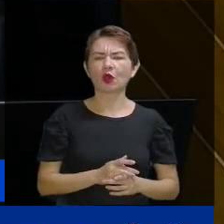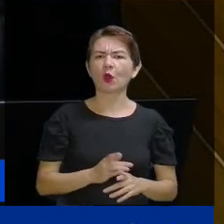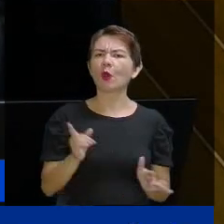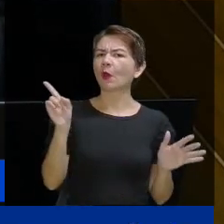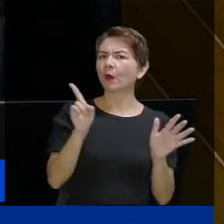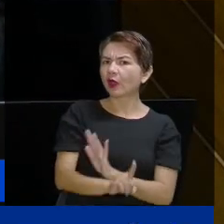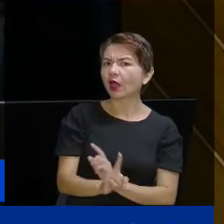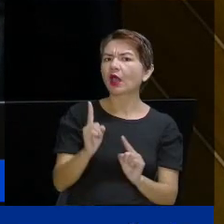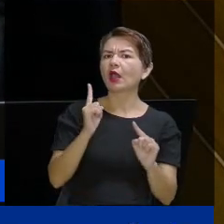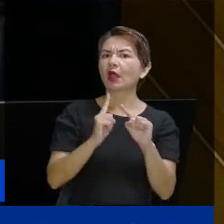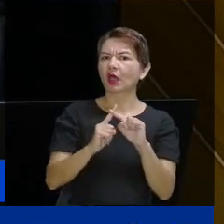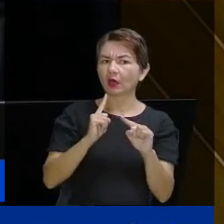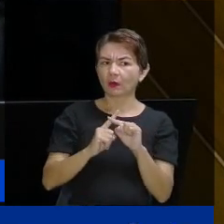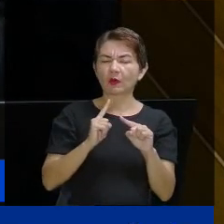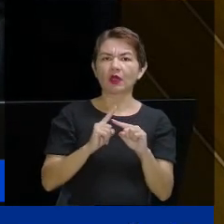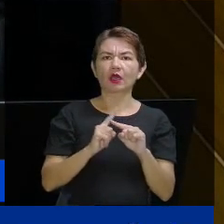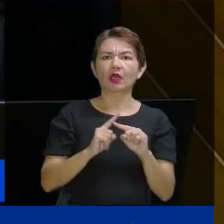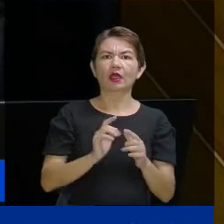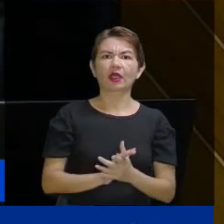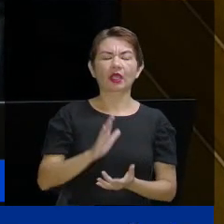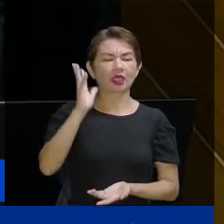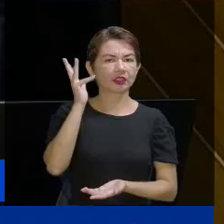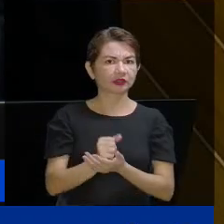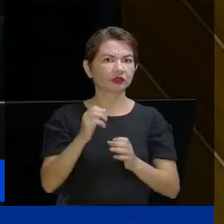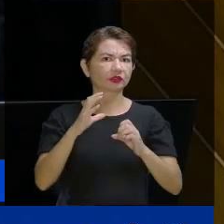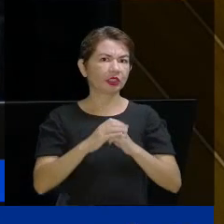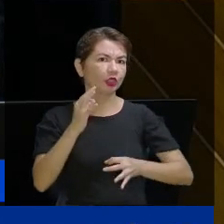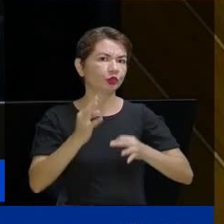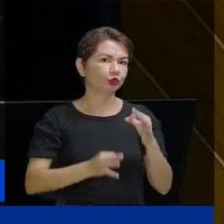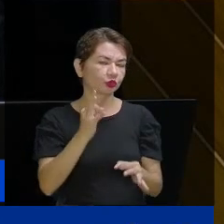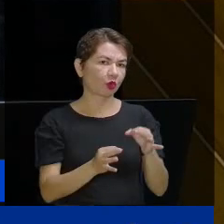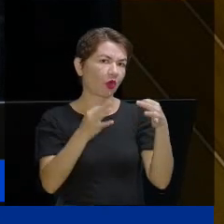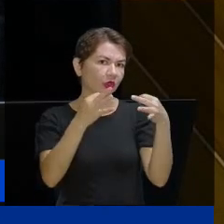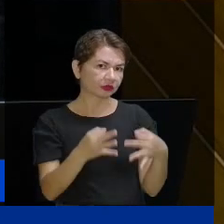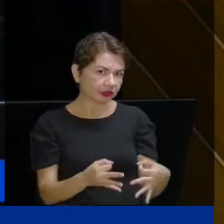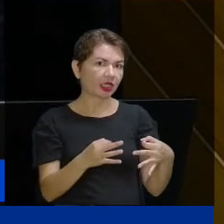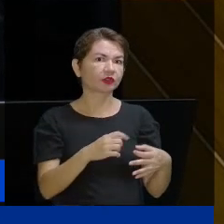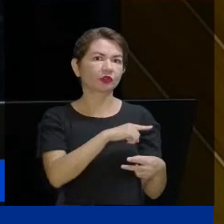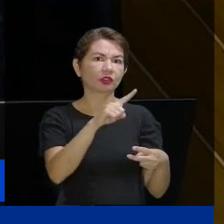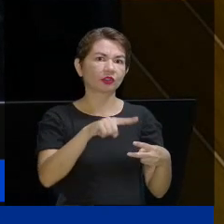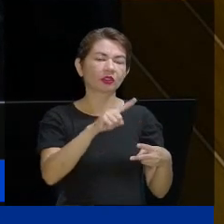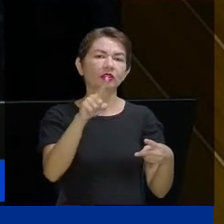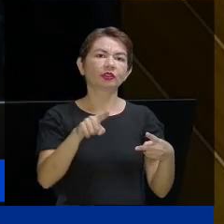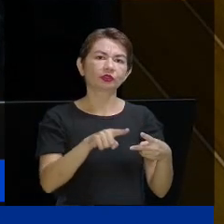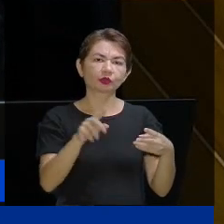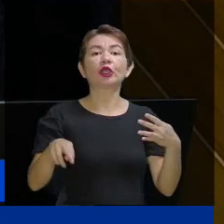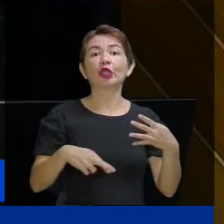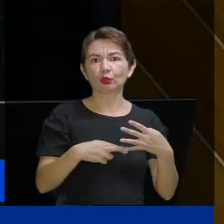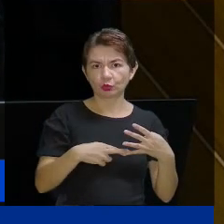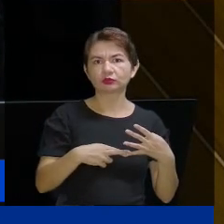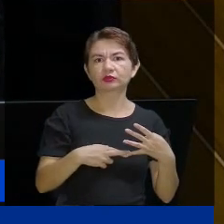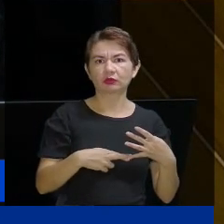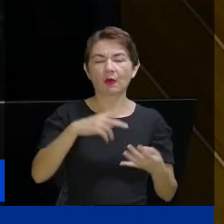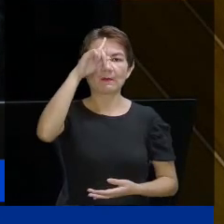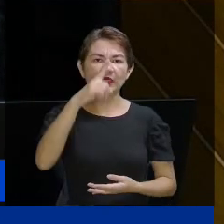questionando a decisão do Tribunal Regional Eleitoral no Amapá, que julgou procedente o segundo agravo em mandado de